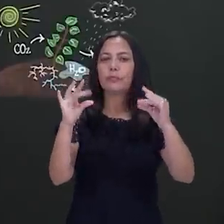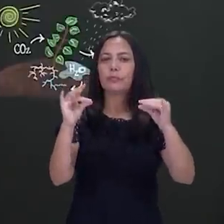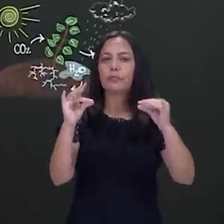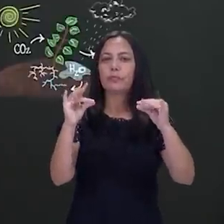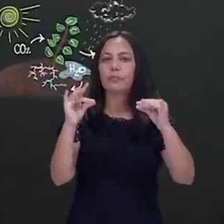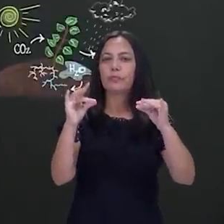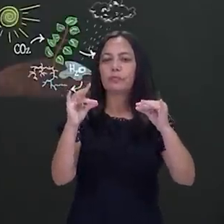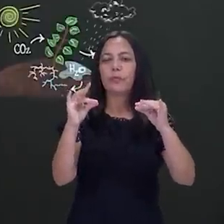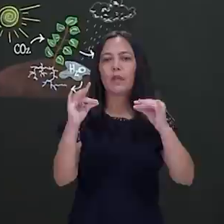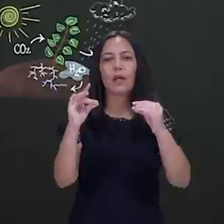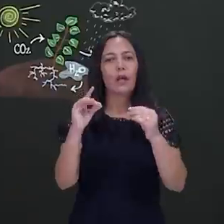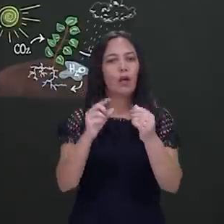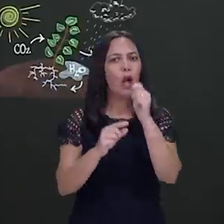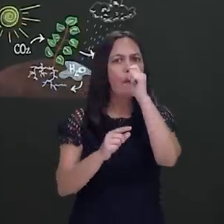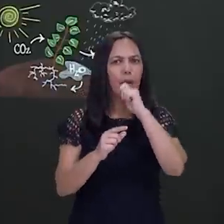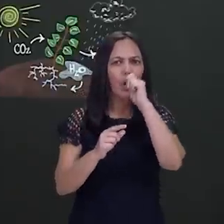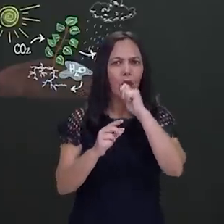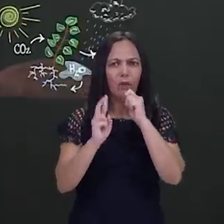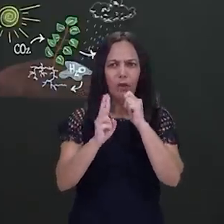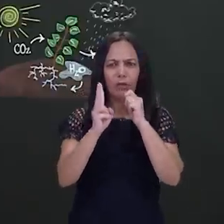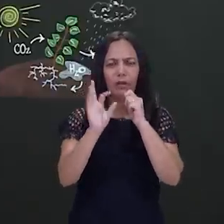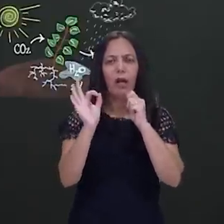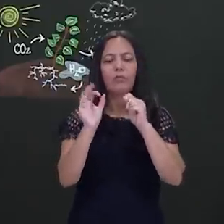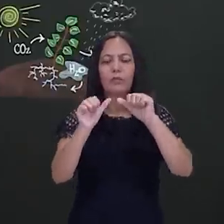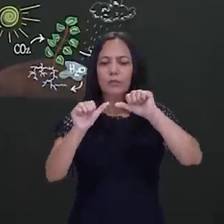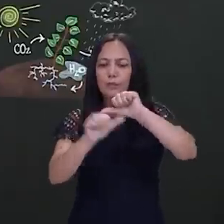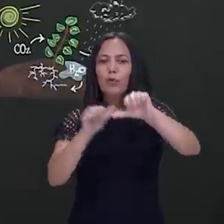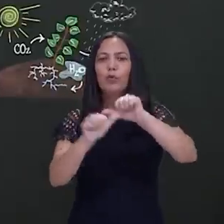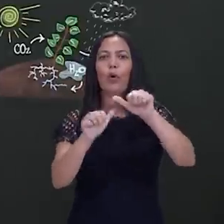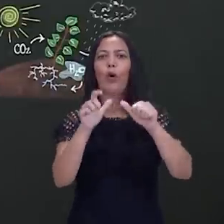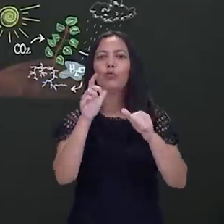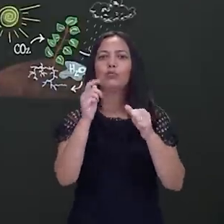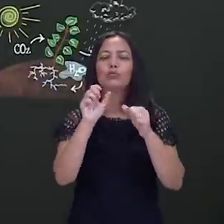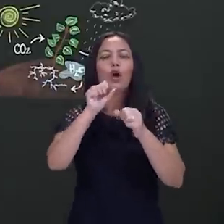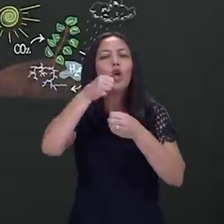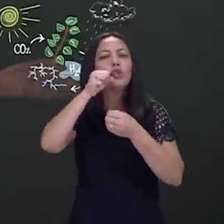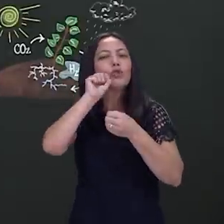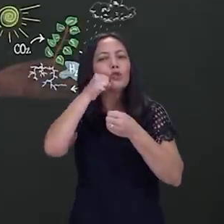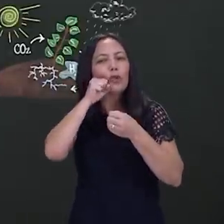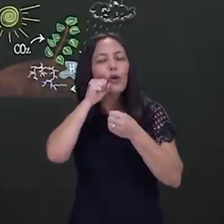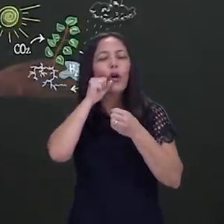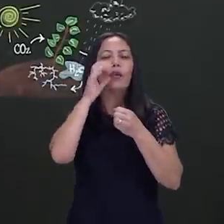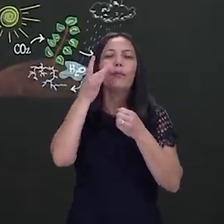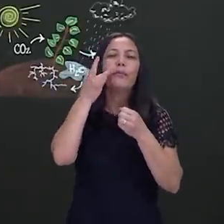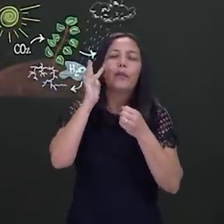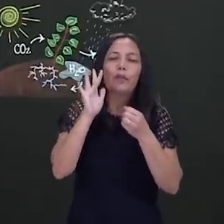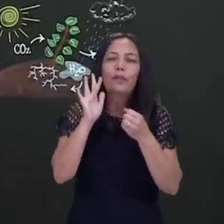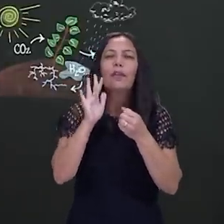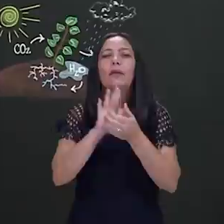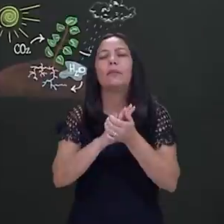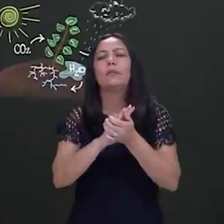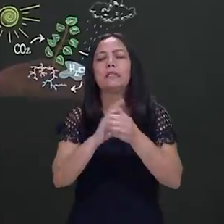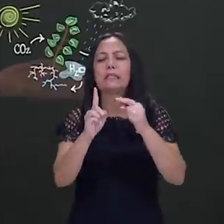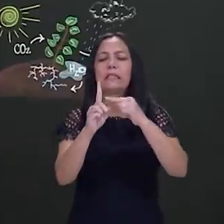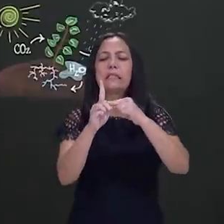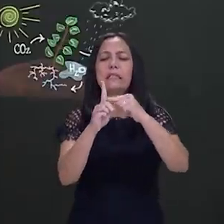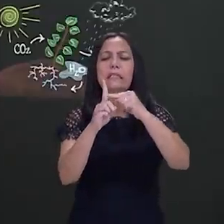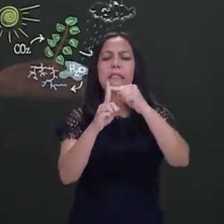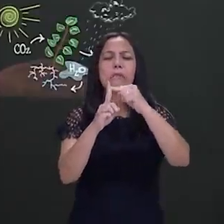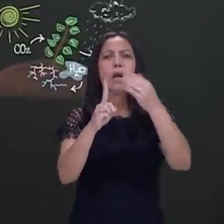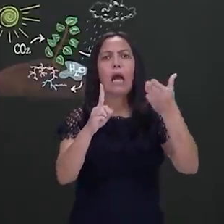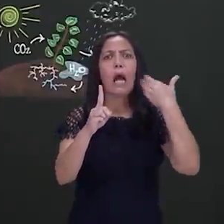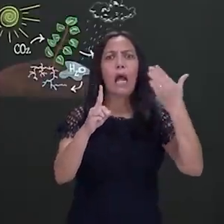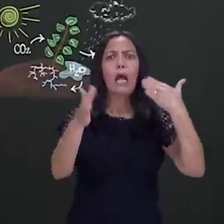continuar? Já não é mais um picolé de limão, já virou um suco de limão. Se eu continuar aumentando a temperatura,